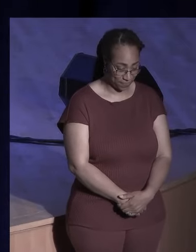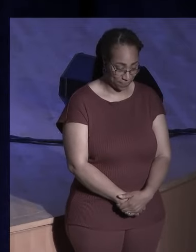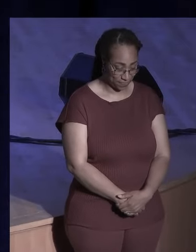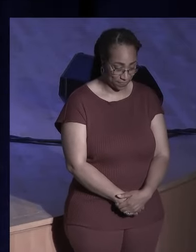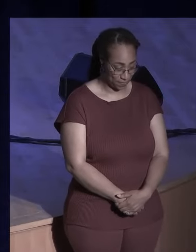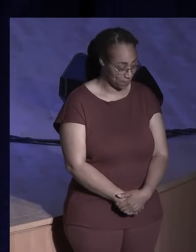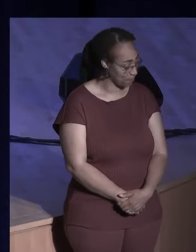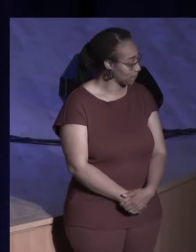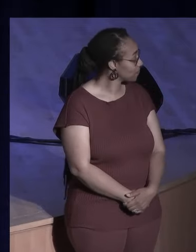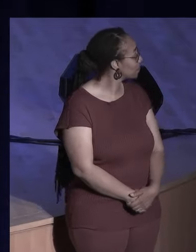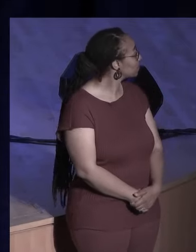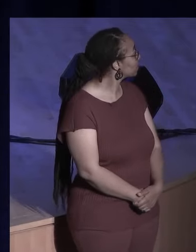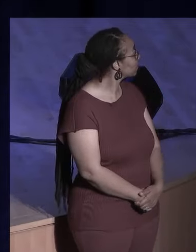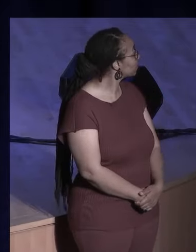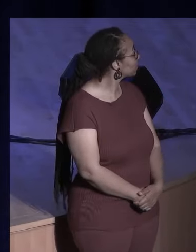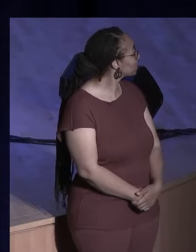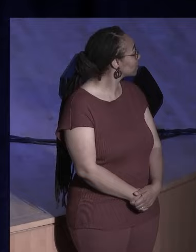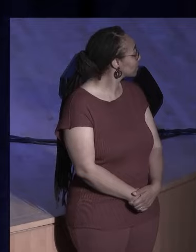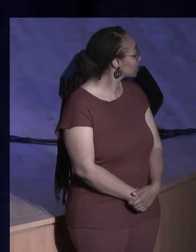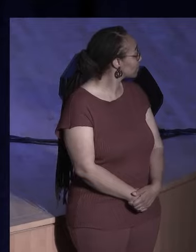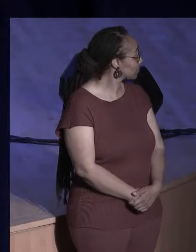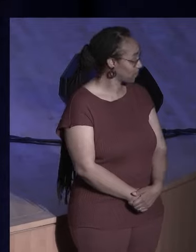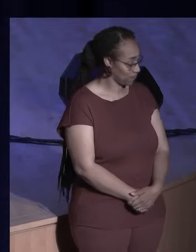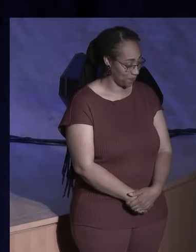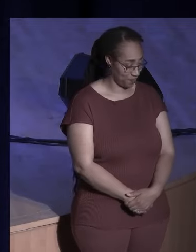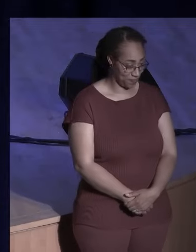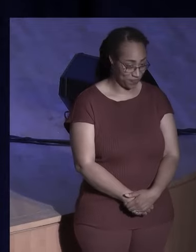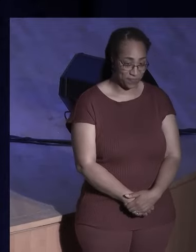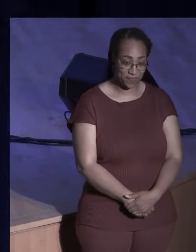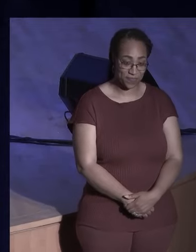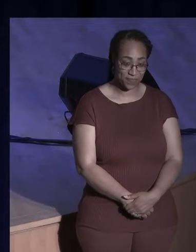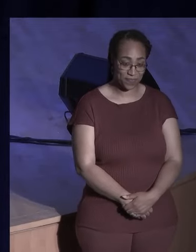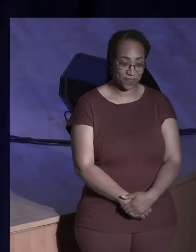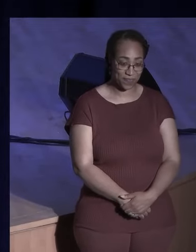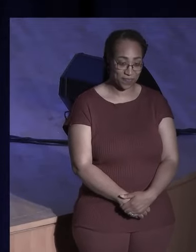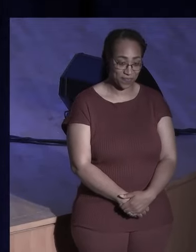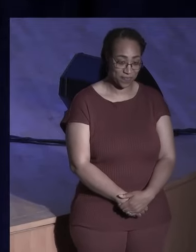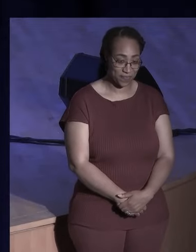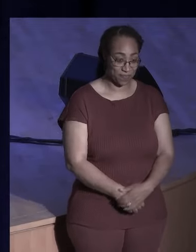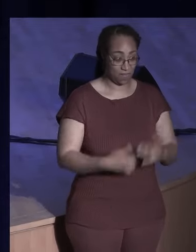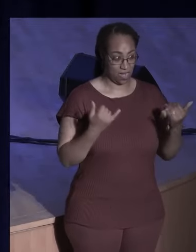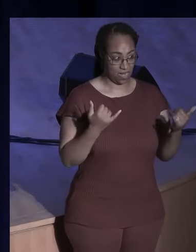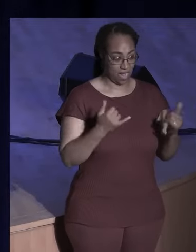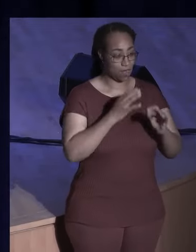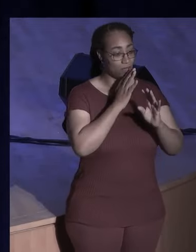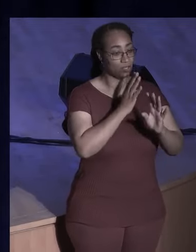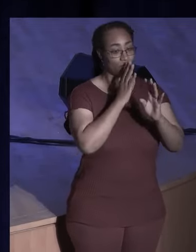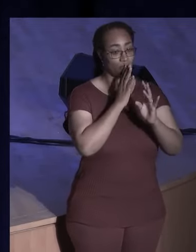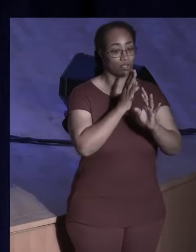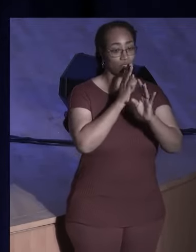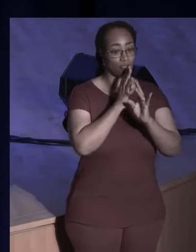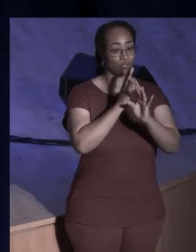mai, e ho mai ka mau popopono, e ho mai ka ike pāpā lua, e ho mai ka mana, a mama ua